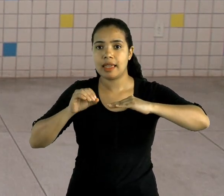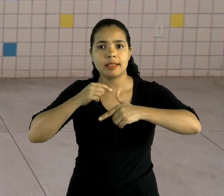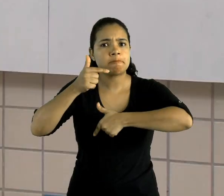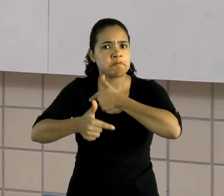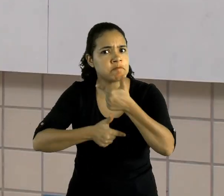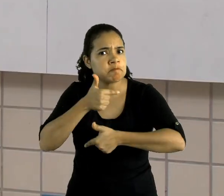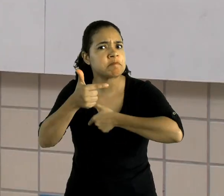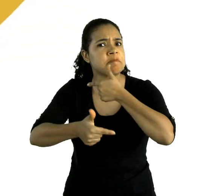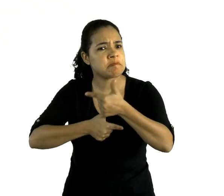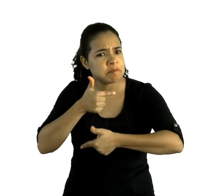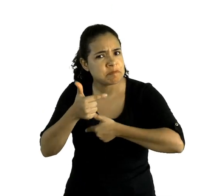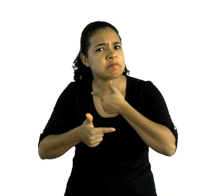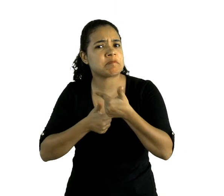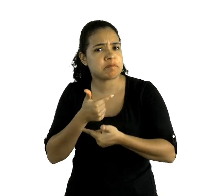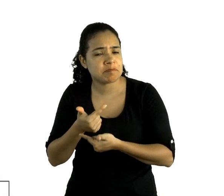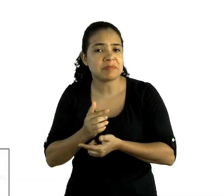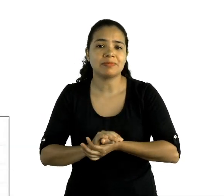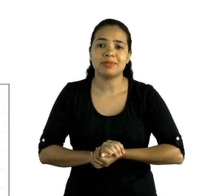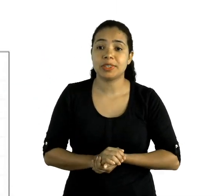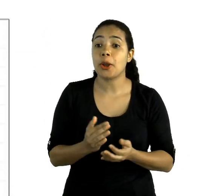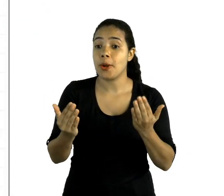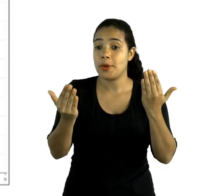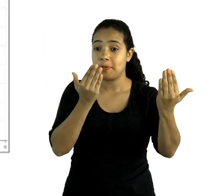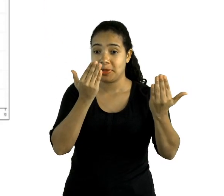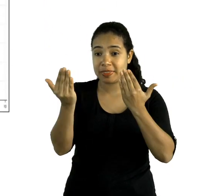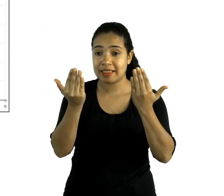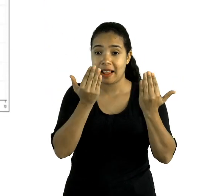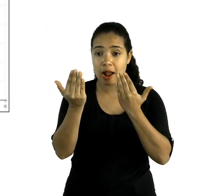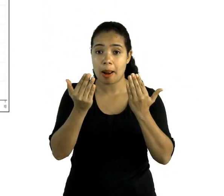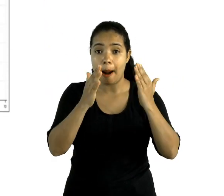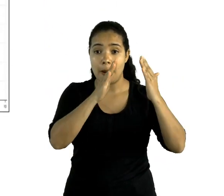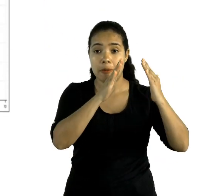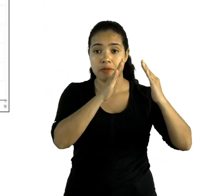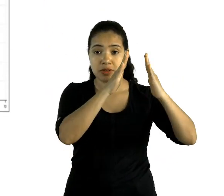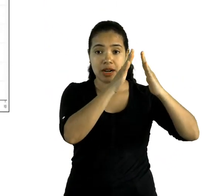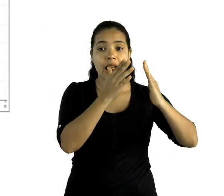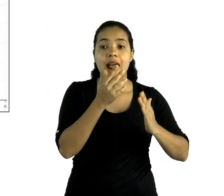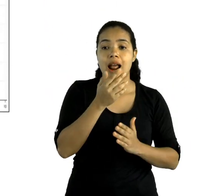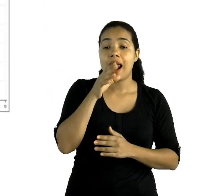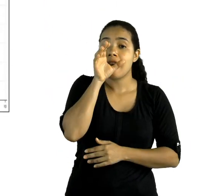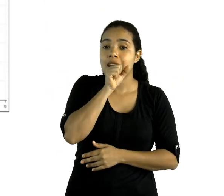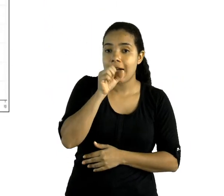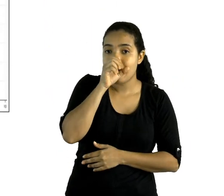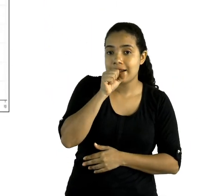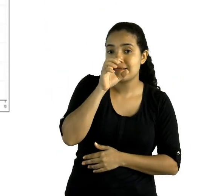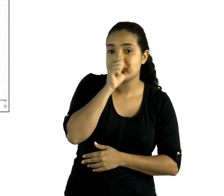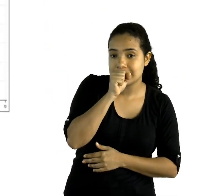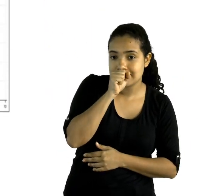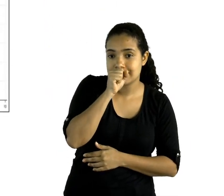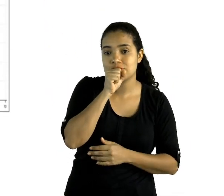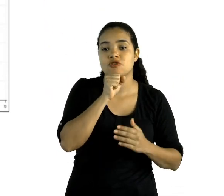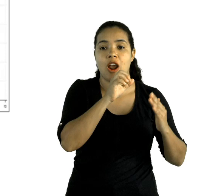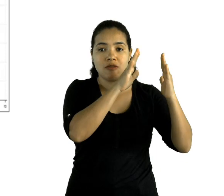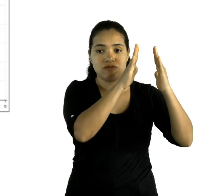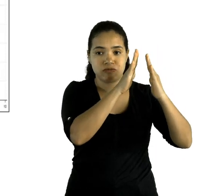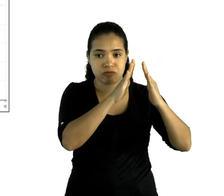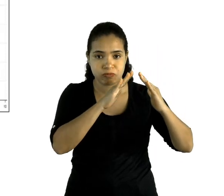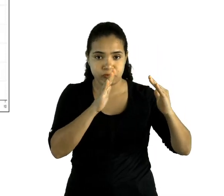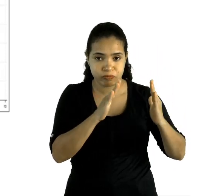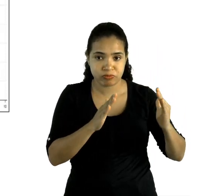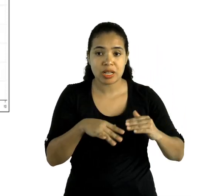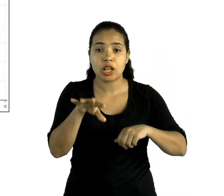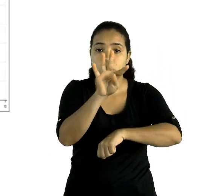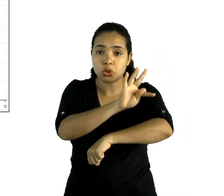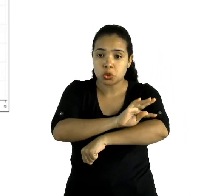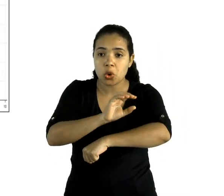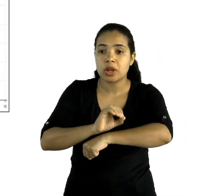produtivas. Observa essa comparação da pirâmide etária, que ela está em laranja, e a pirâmide etária do Tocantins, que